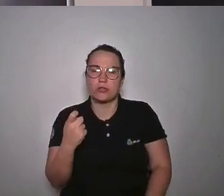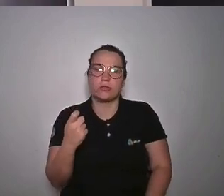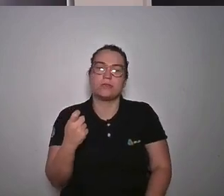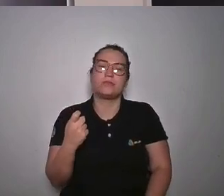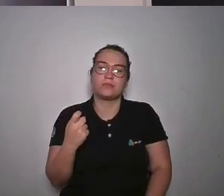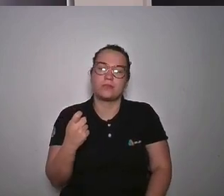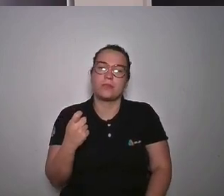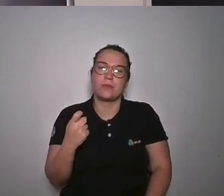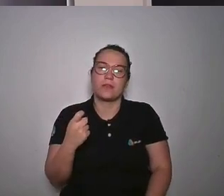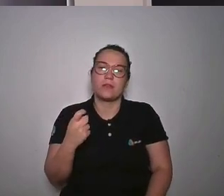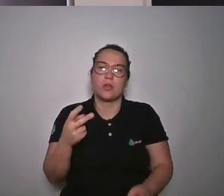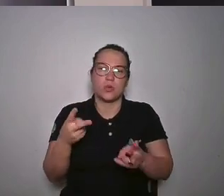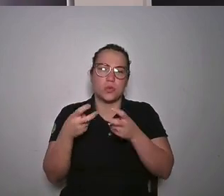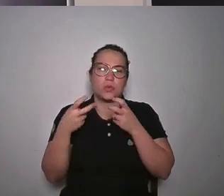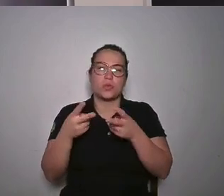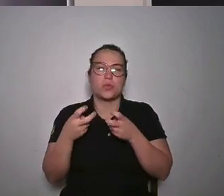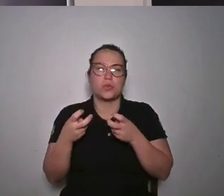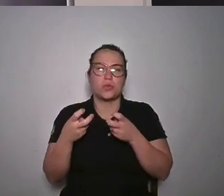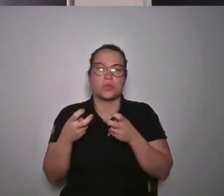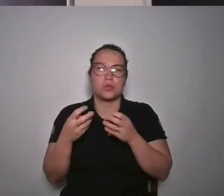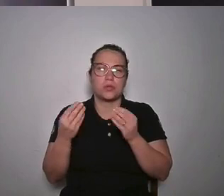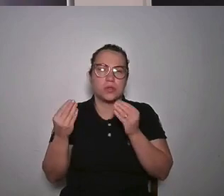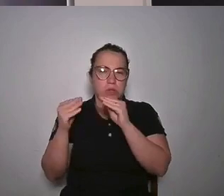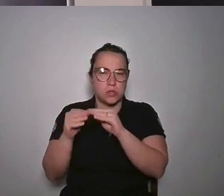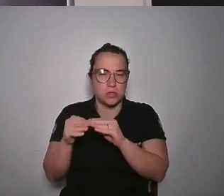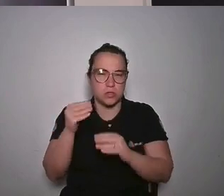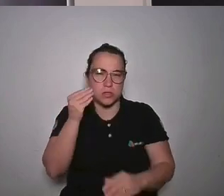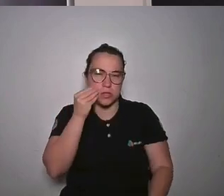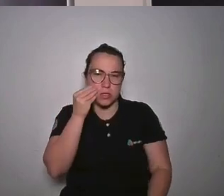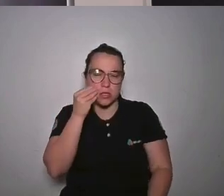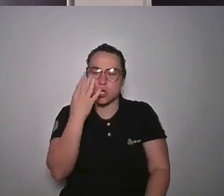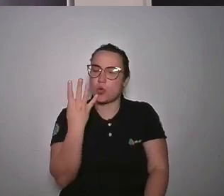a taxa de coleta de lixo entra em outro patamar ali,